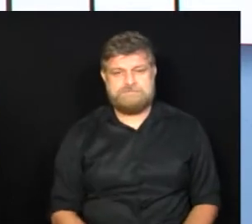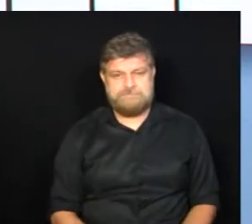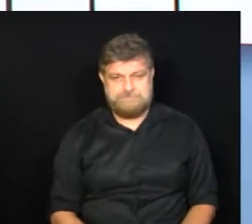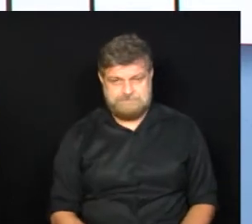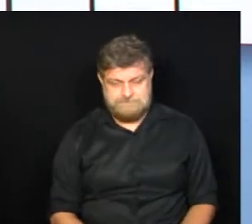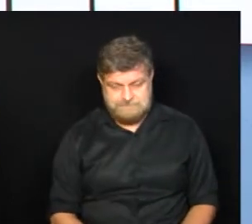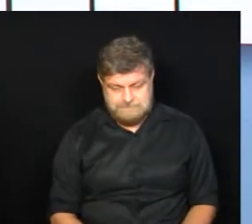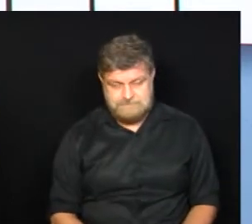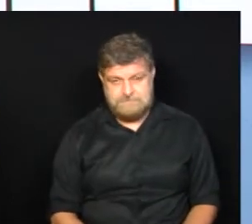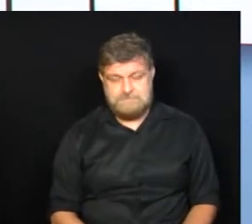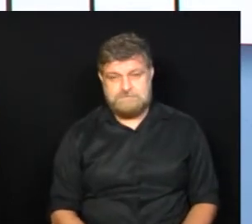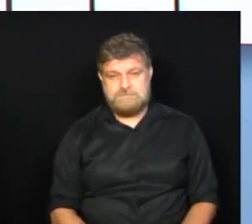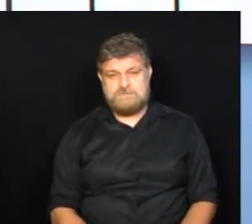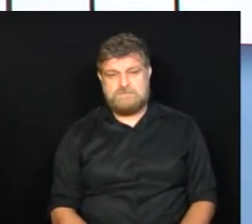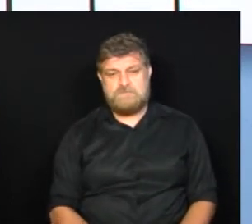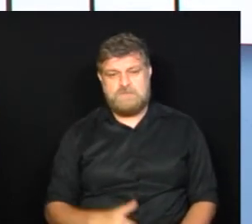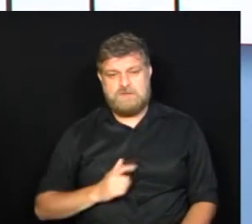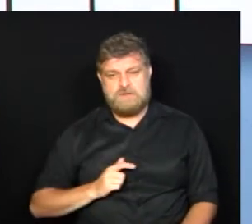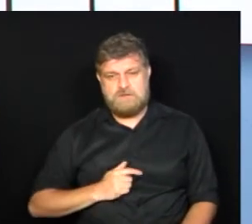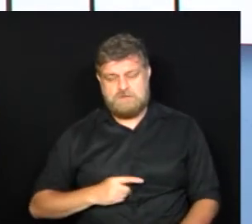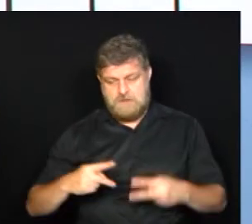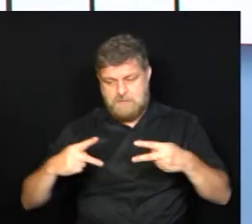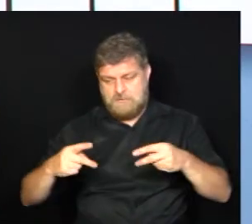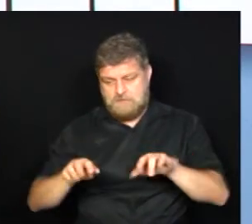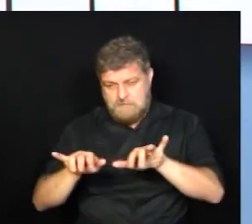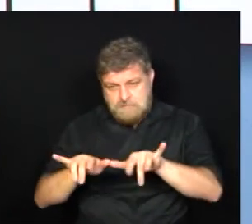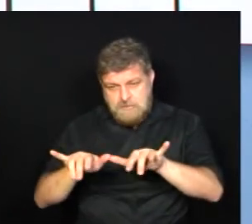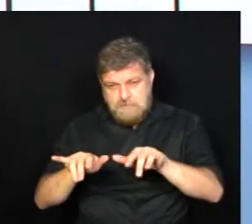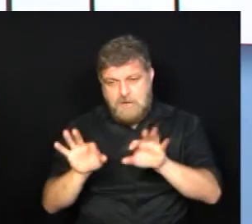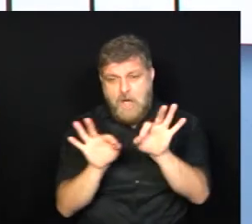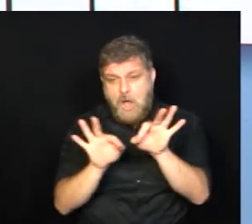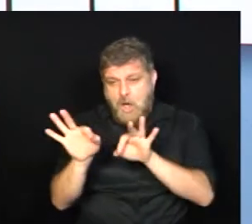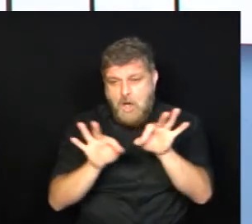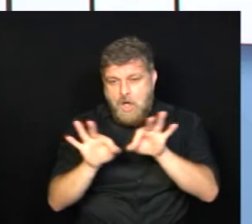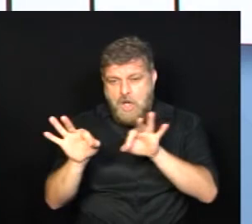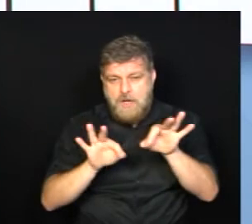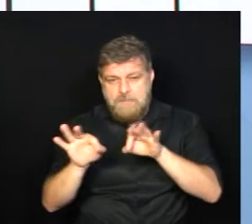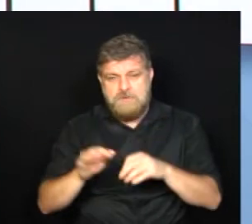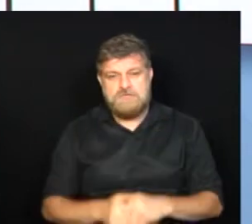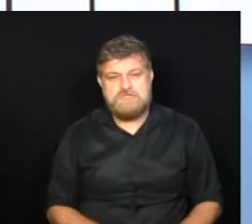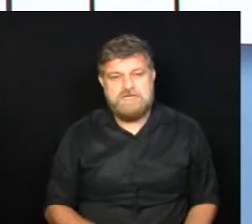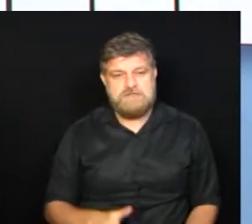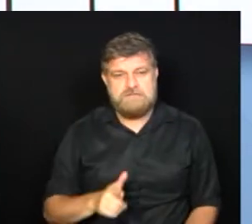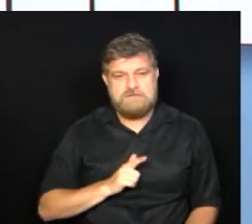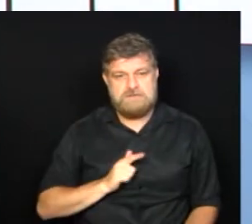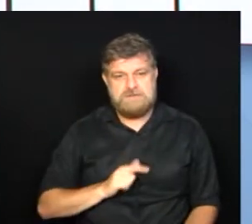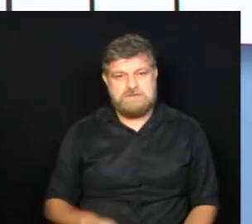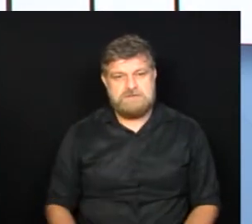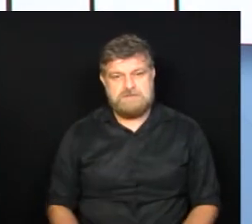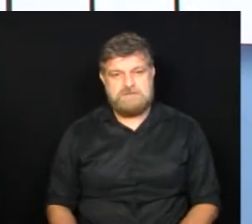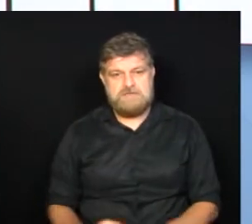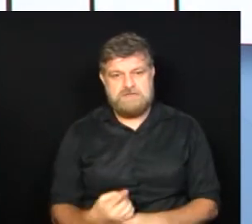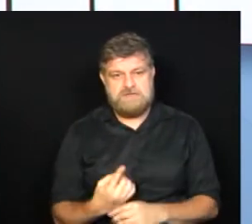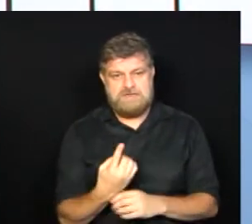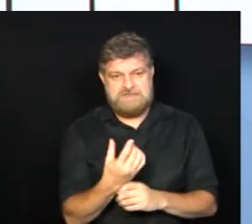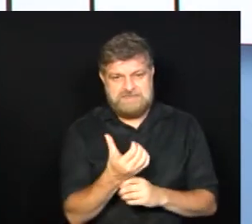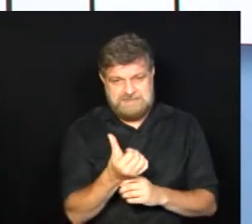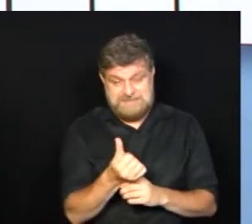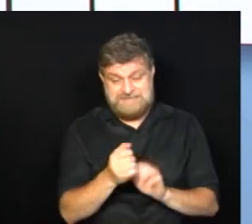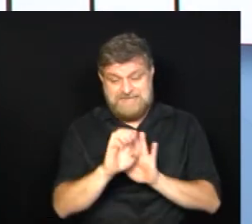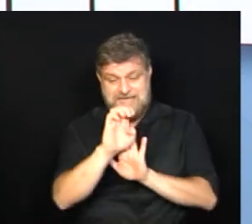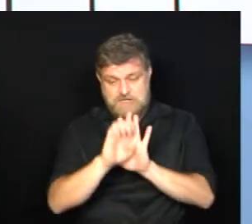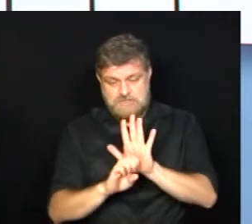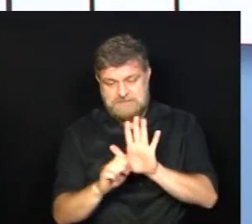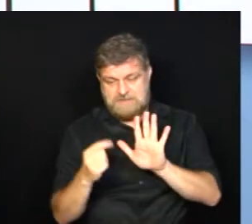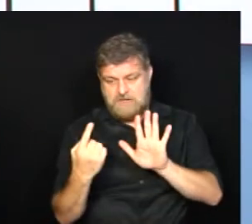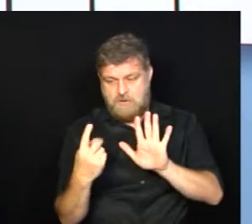inscricão.cgedh@mdh.gov.br. E aí no campo deve ser escrito Projeto PNUB BRA 16020, edital 1520.